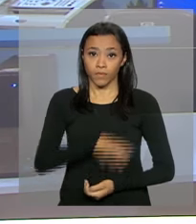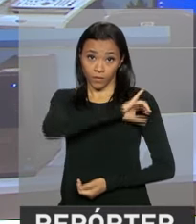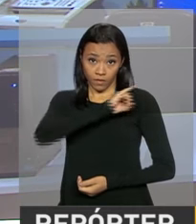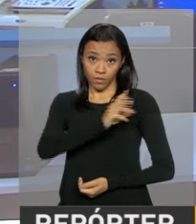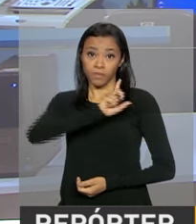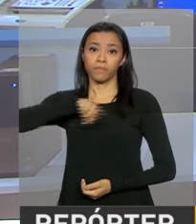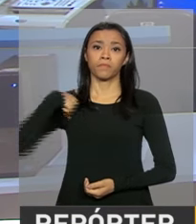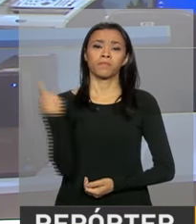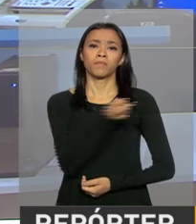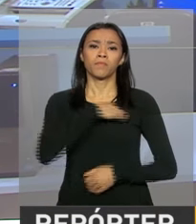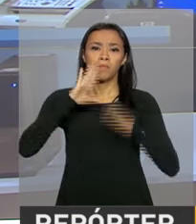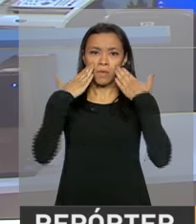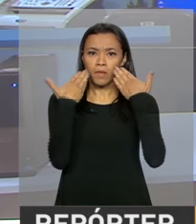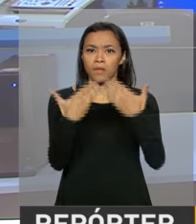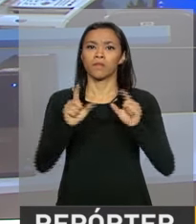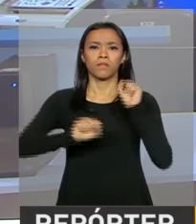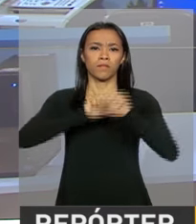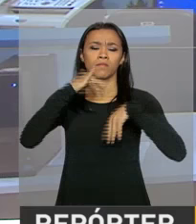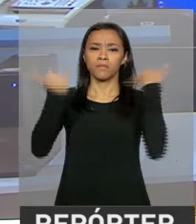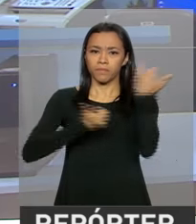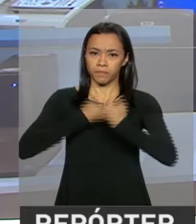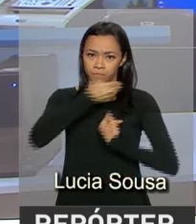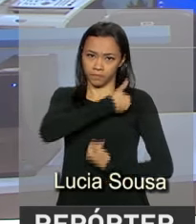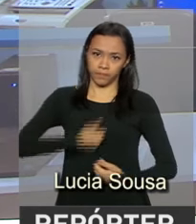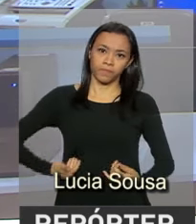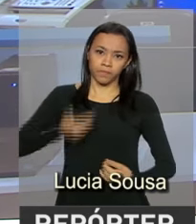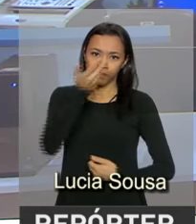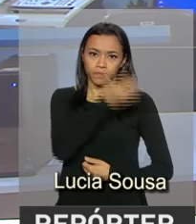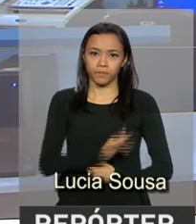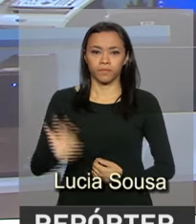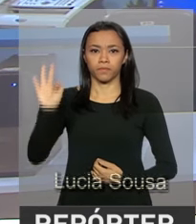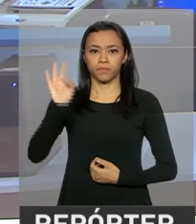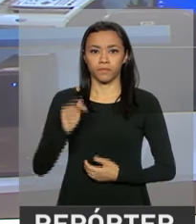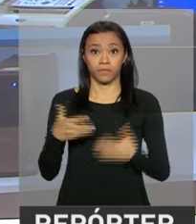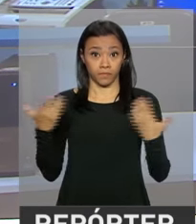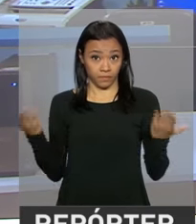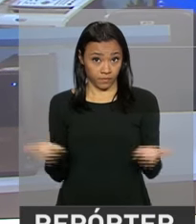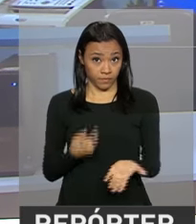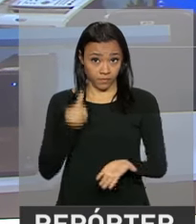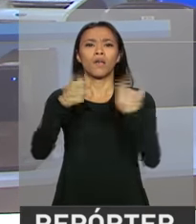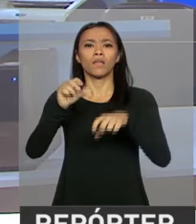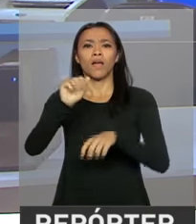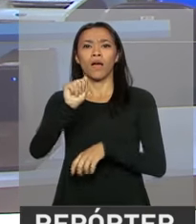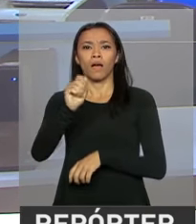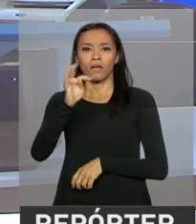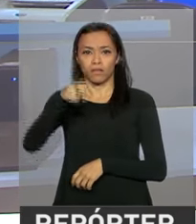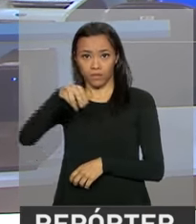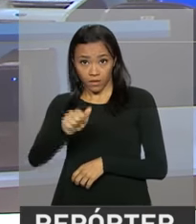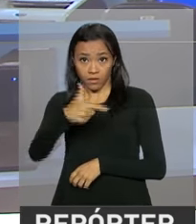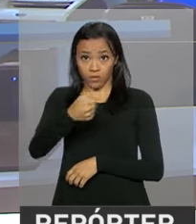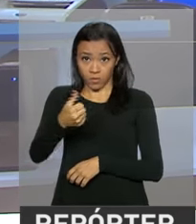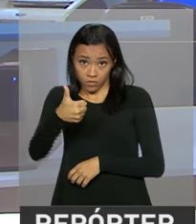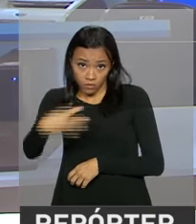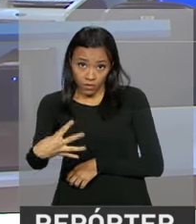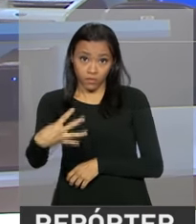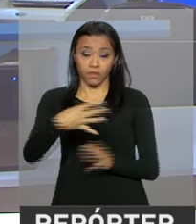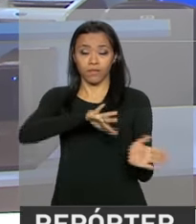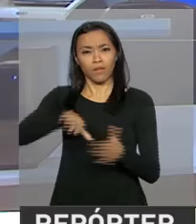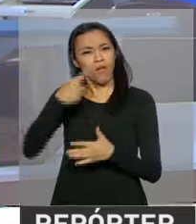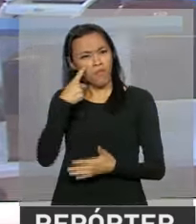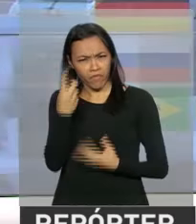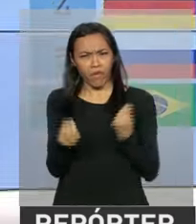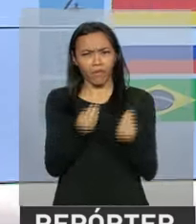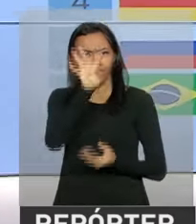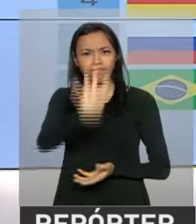Olá Voltamos com repórter NBR e as notícias do Governo Federal desta sexta-feira Então vamos agora ver como é que está o quadro de